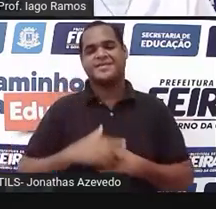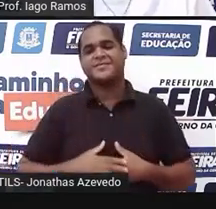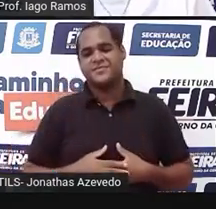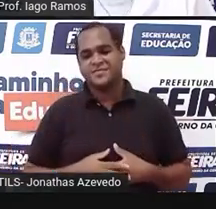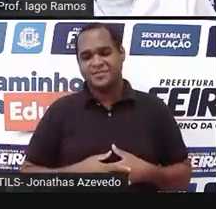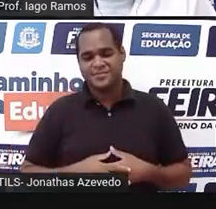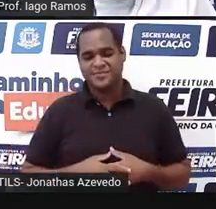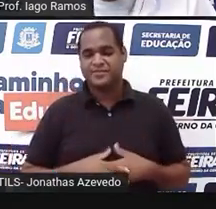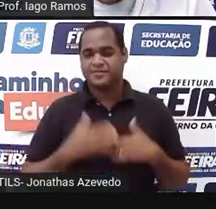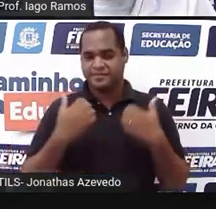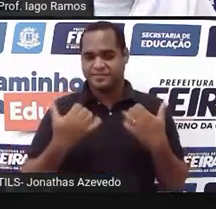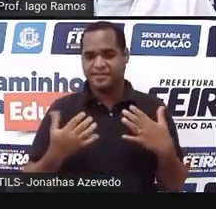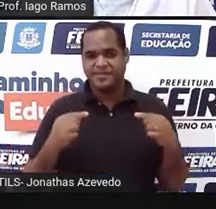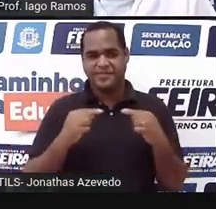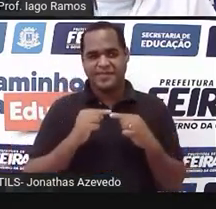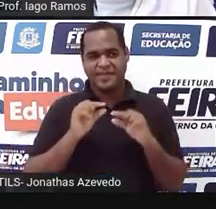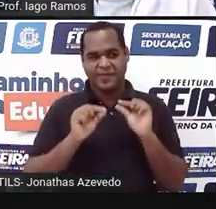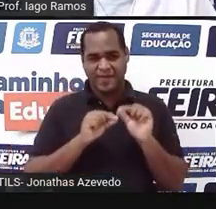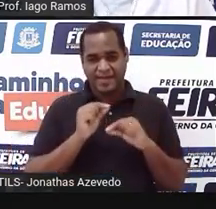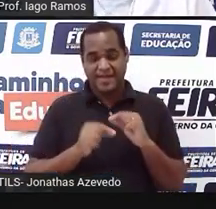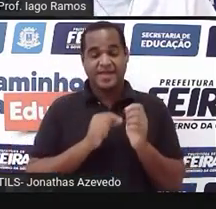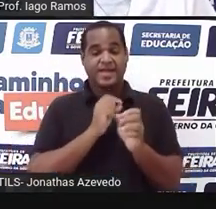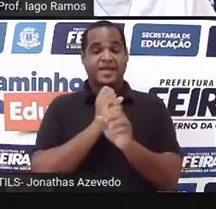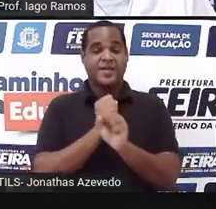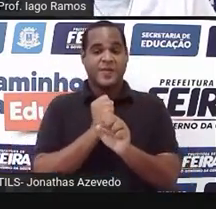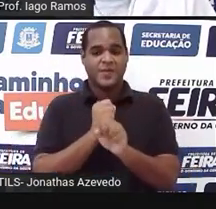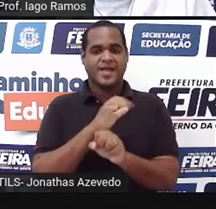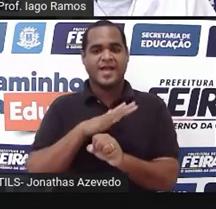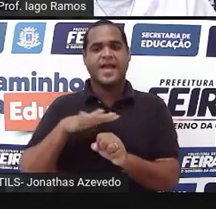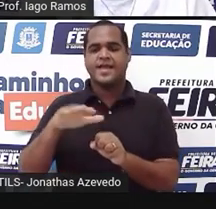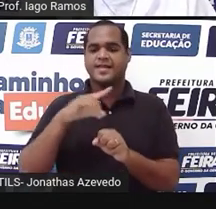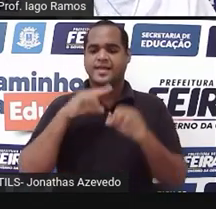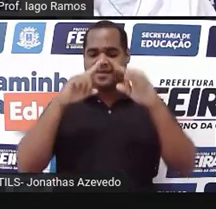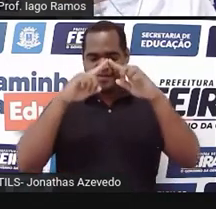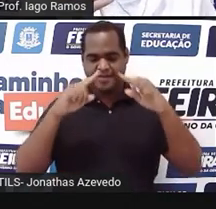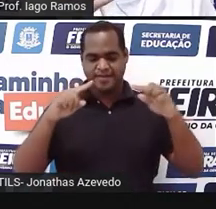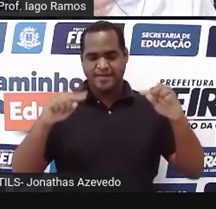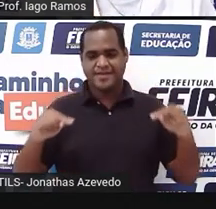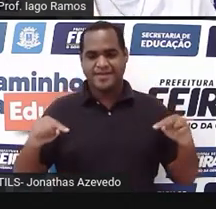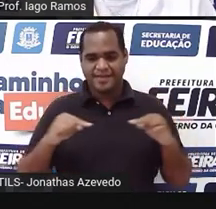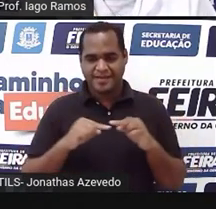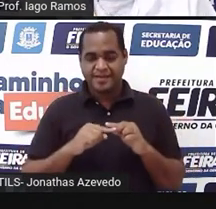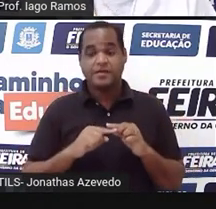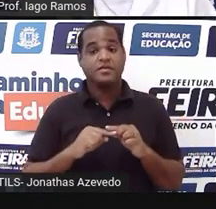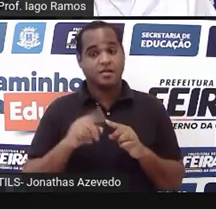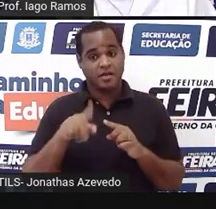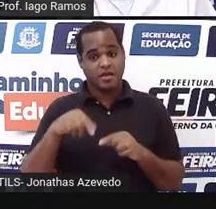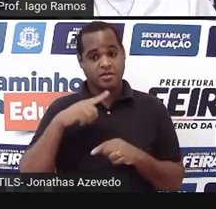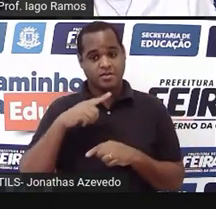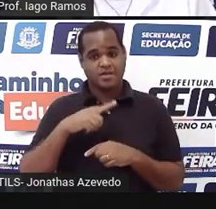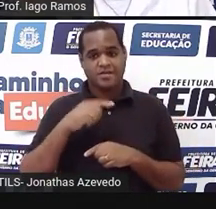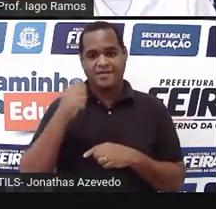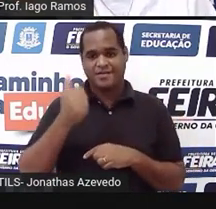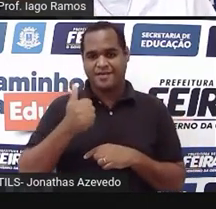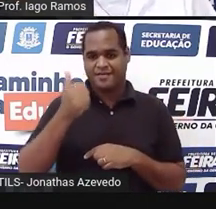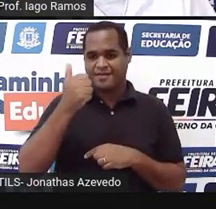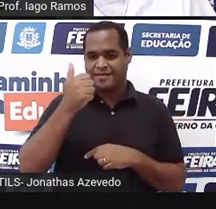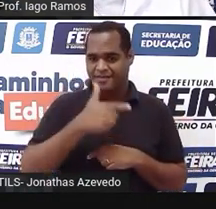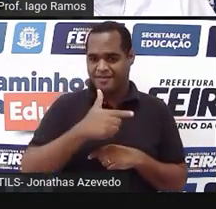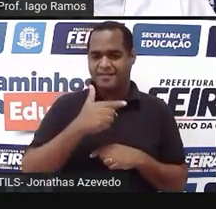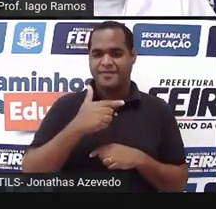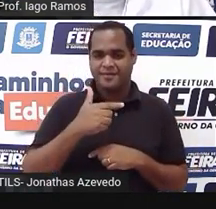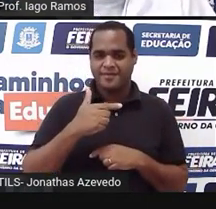dois Essa é a forma e calcula a área de um losango de diagonal maior vezes